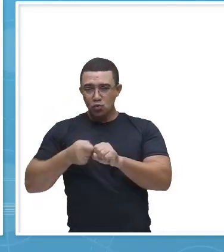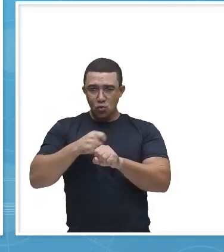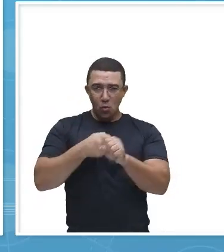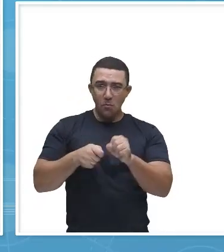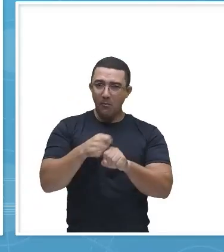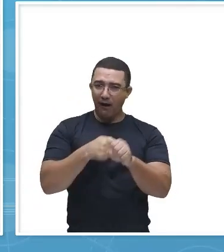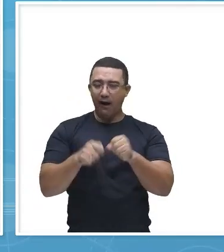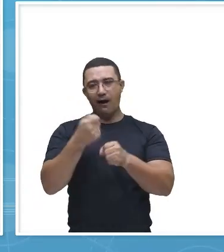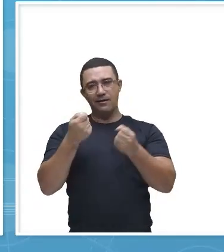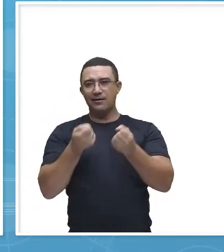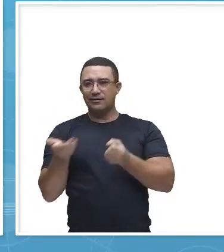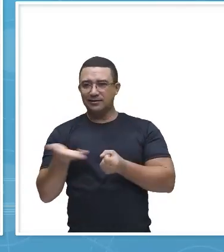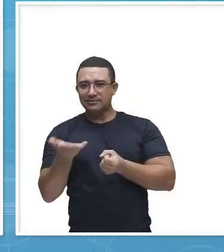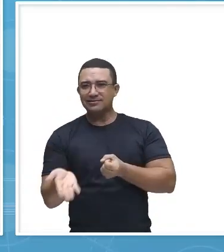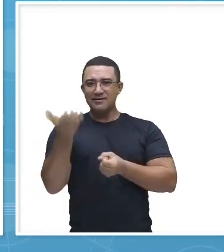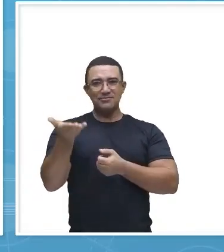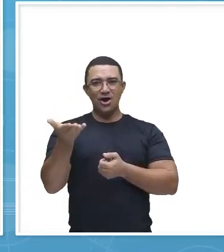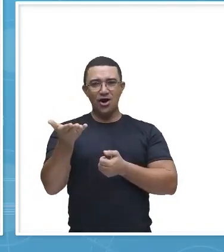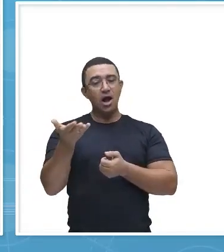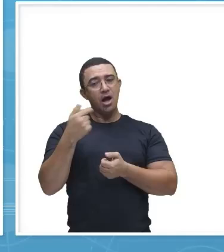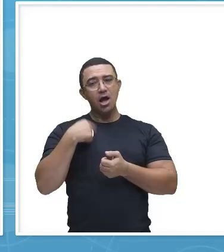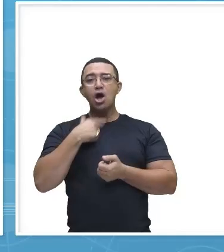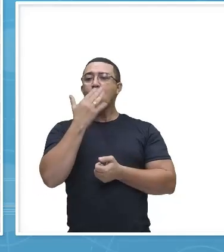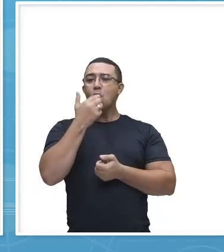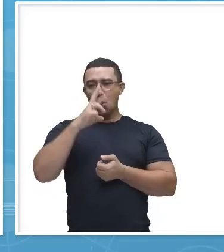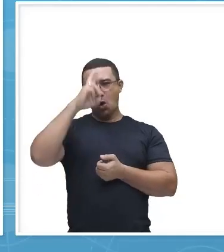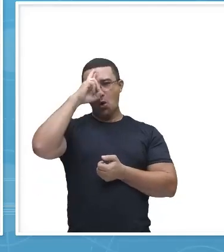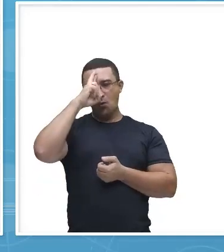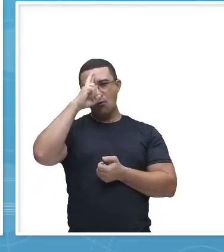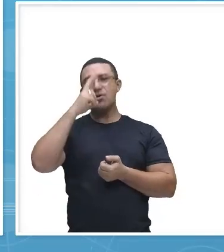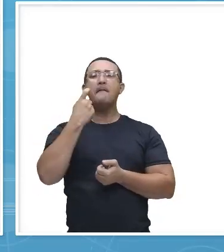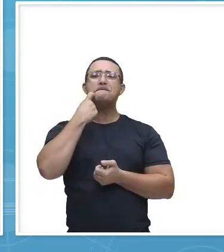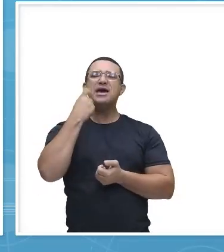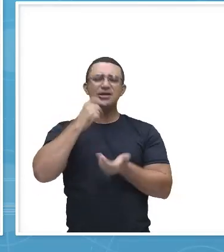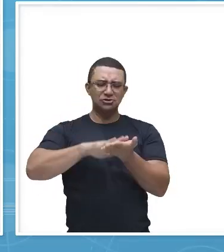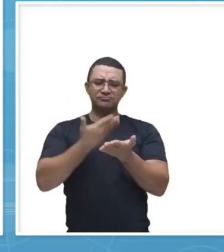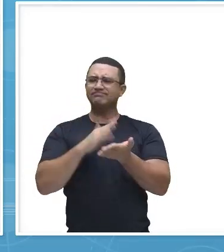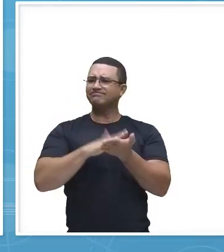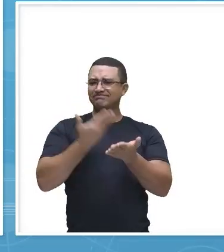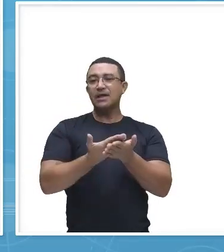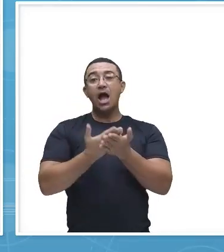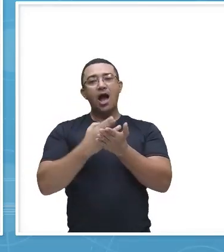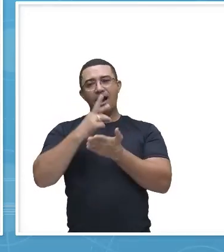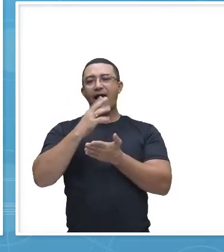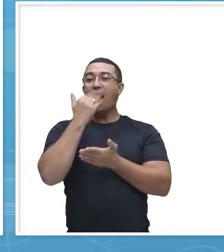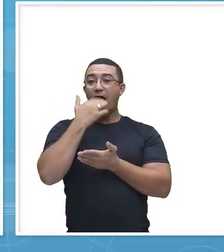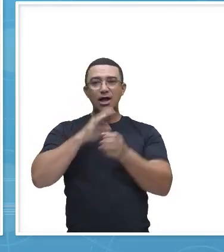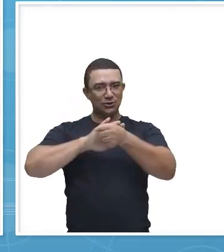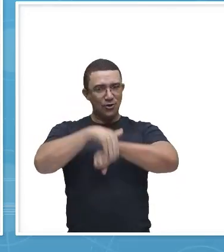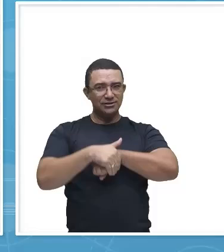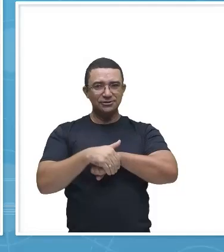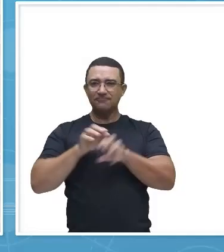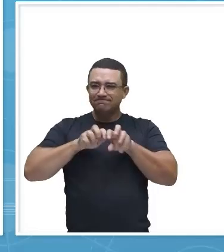tomo meu café da manhã com tapioca, eu almoço peixe frito, eu janto açaí, enfim, é de acordo com a sua